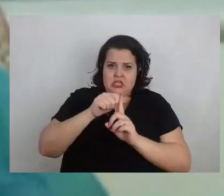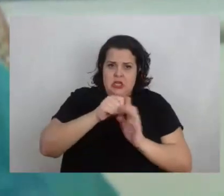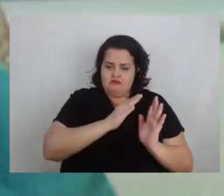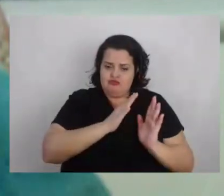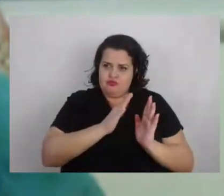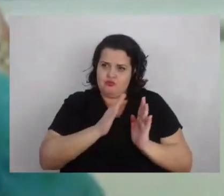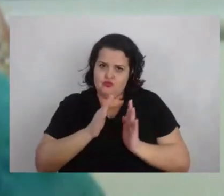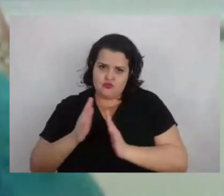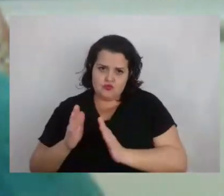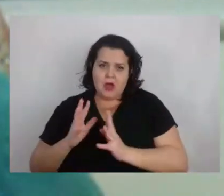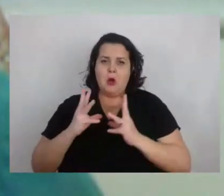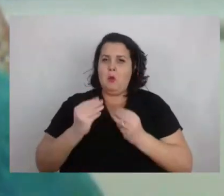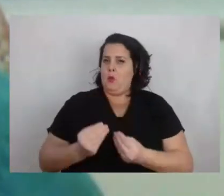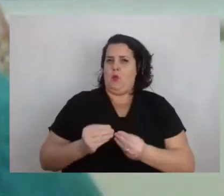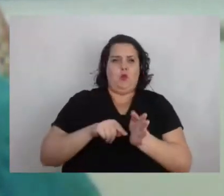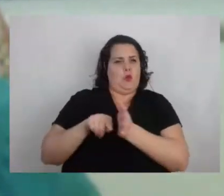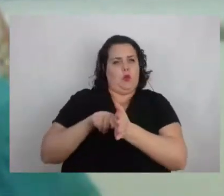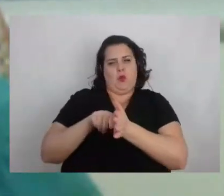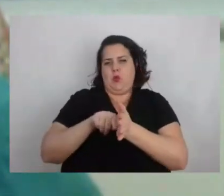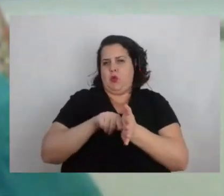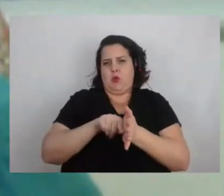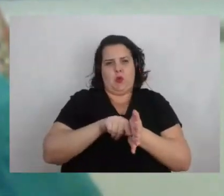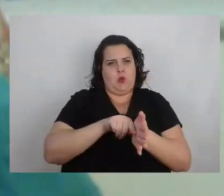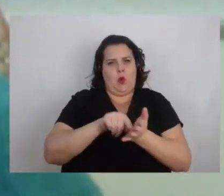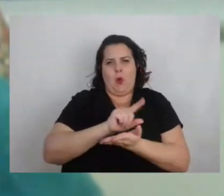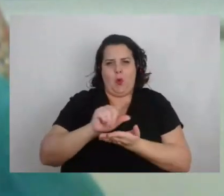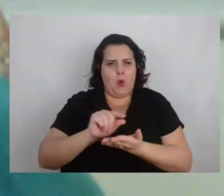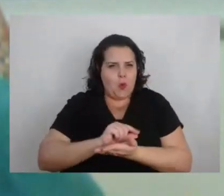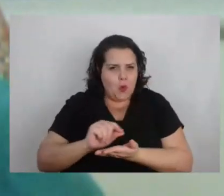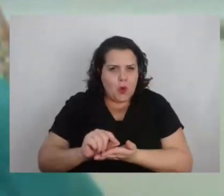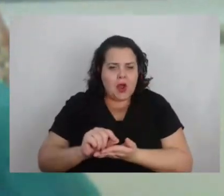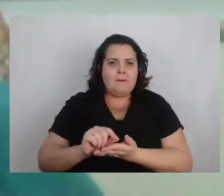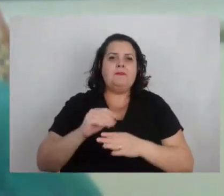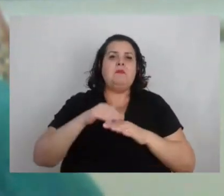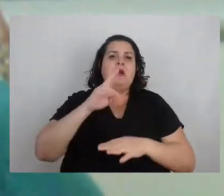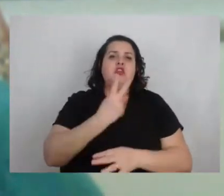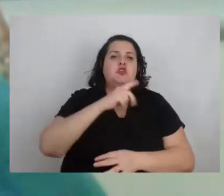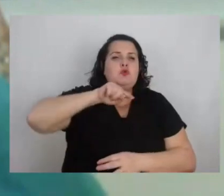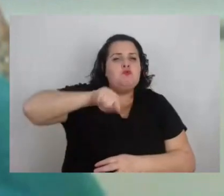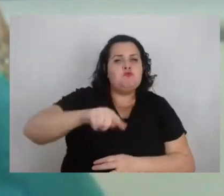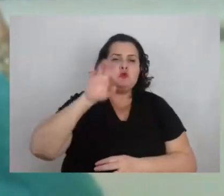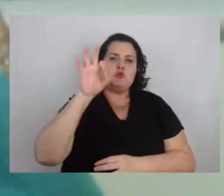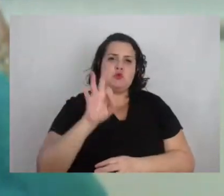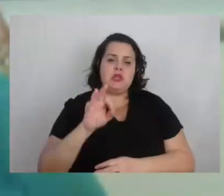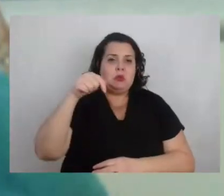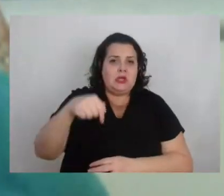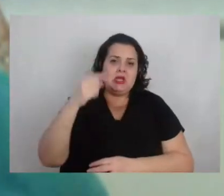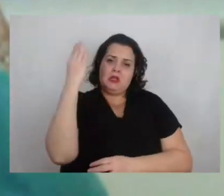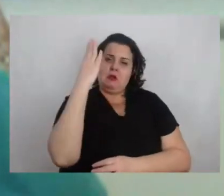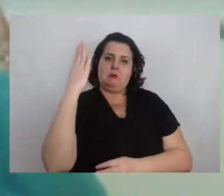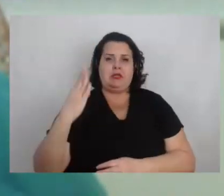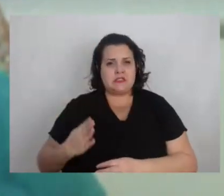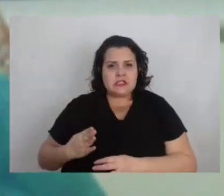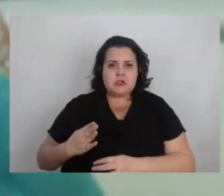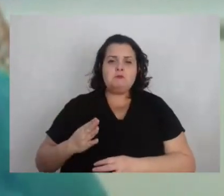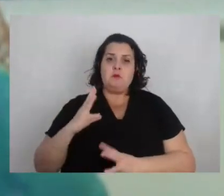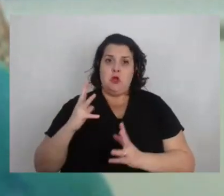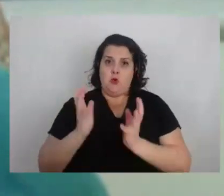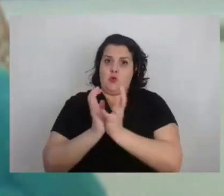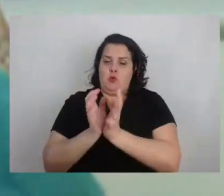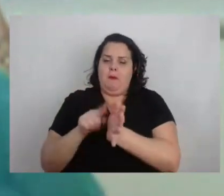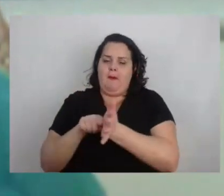março, publicações sobre o tema cresceram 2.000%. E o Brasil, diziam esses pesquisadores,